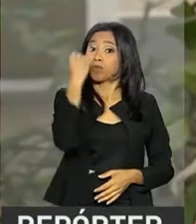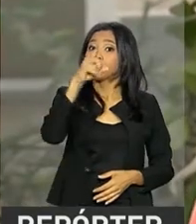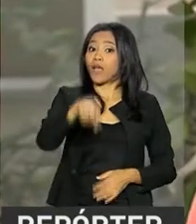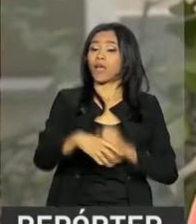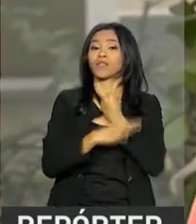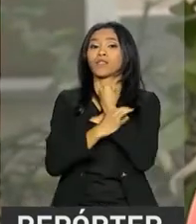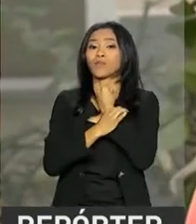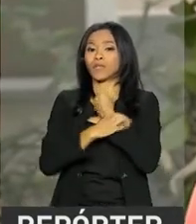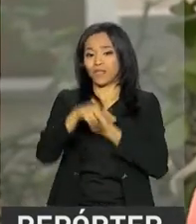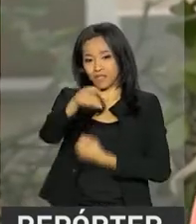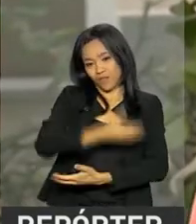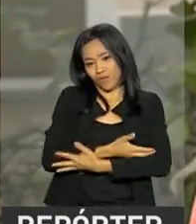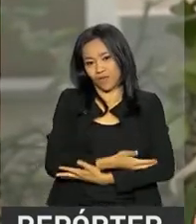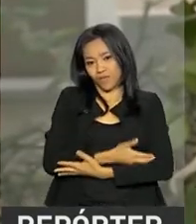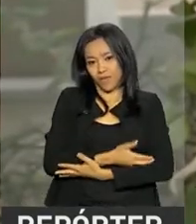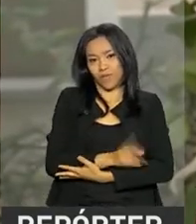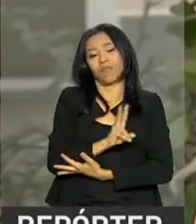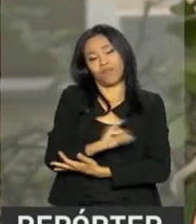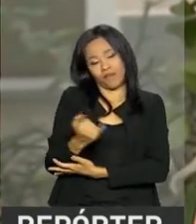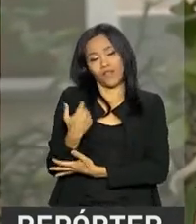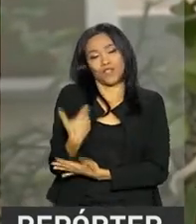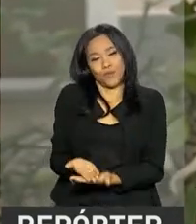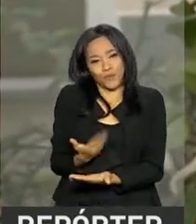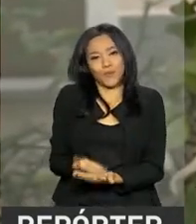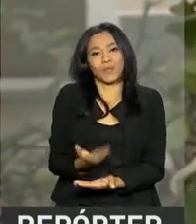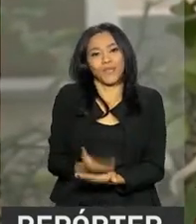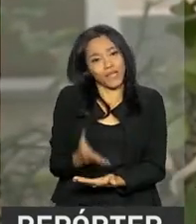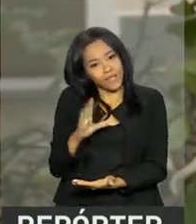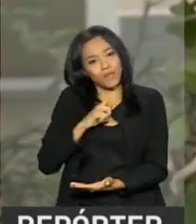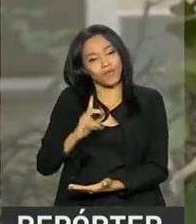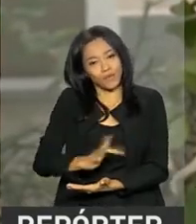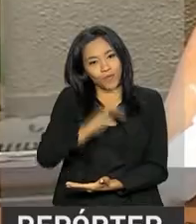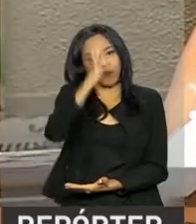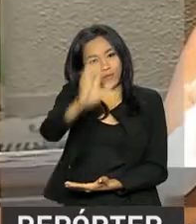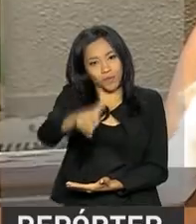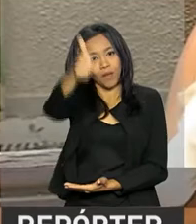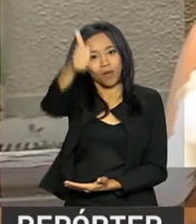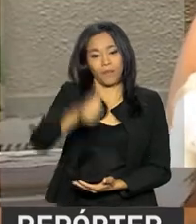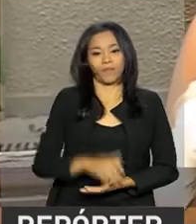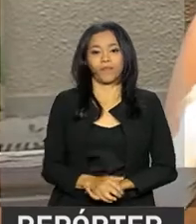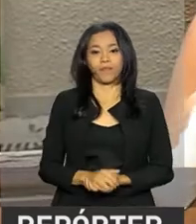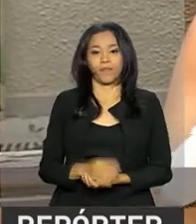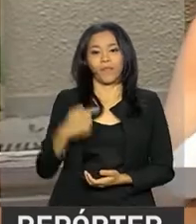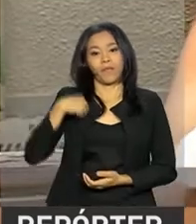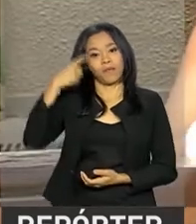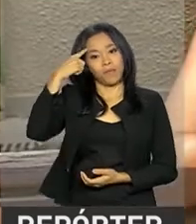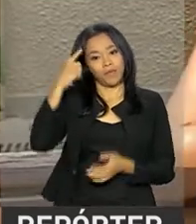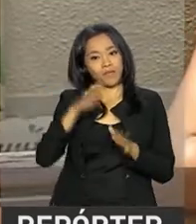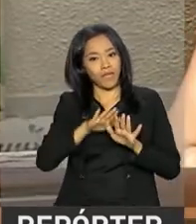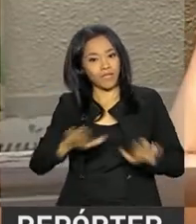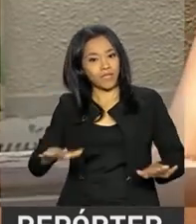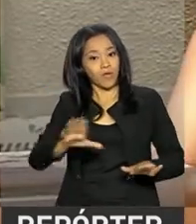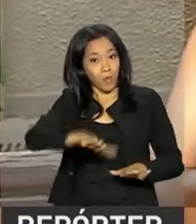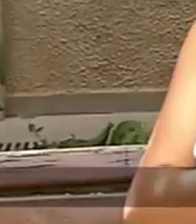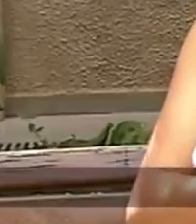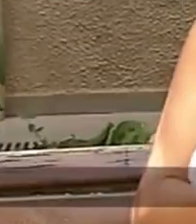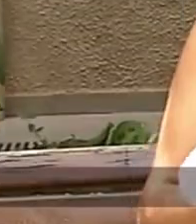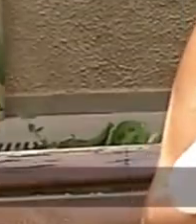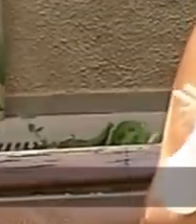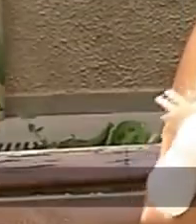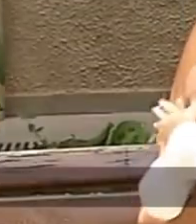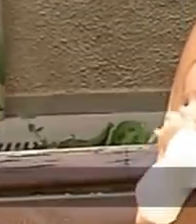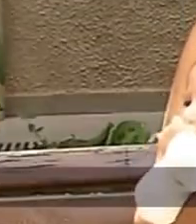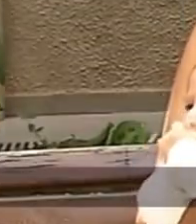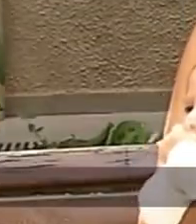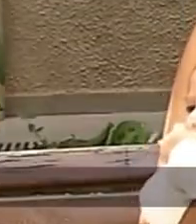de que a pequena Isabela vai poder estudar e ter um futuro melhor. Penso que assim ela pode ter um melhor futuro e